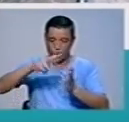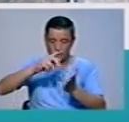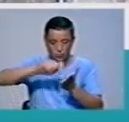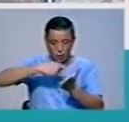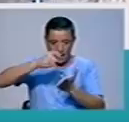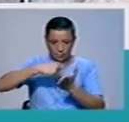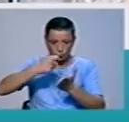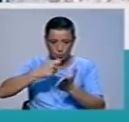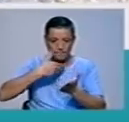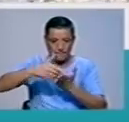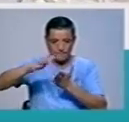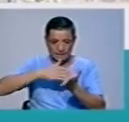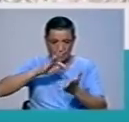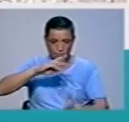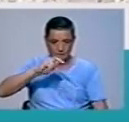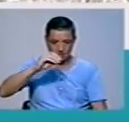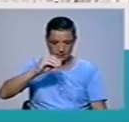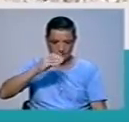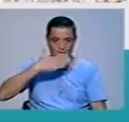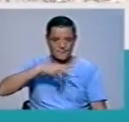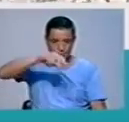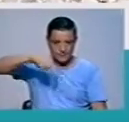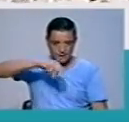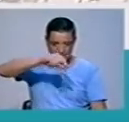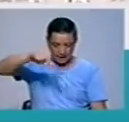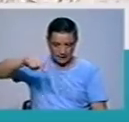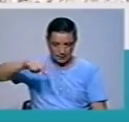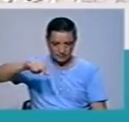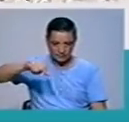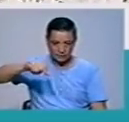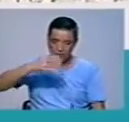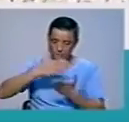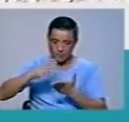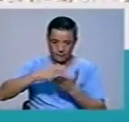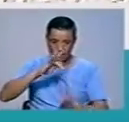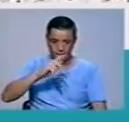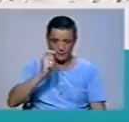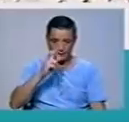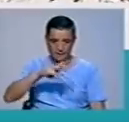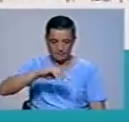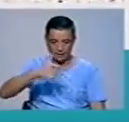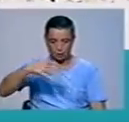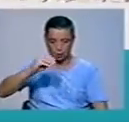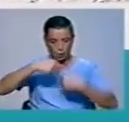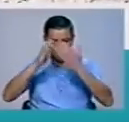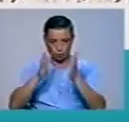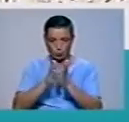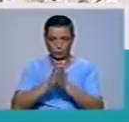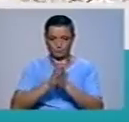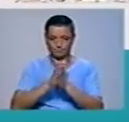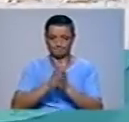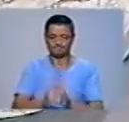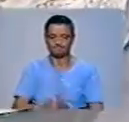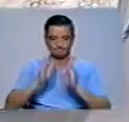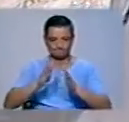casca de limão, 2 colheres de sopa de manteiga e 430 gramas de farinha de trigo sem fermento. E é tudo.